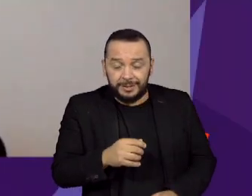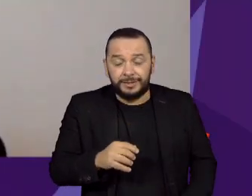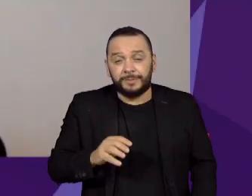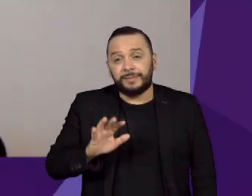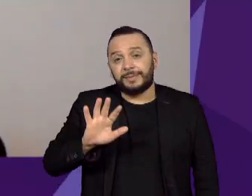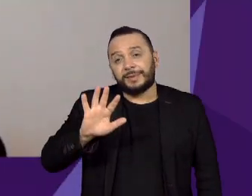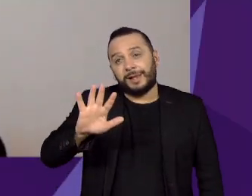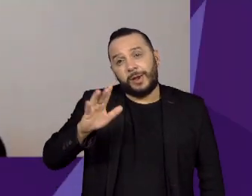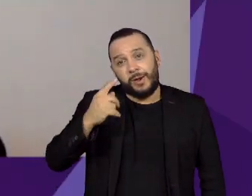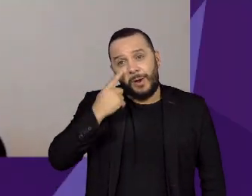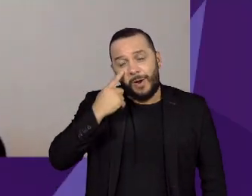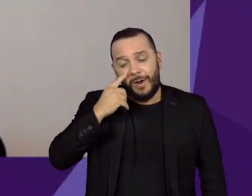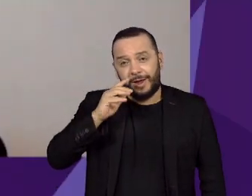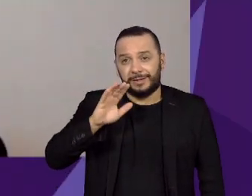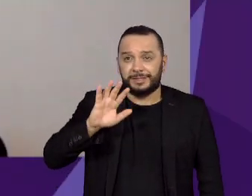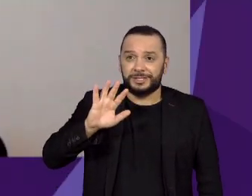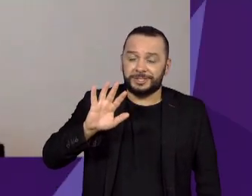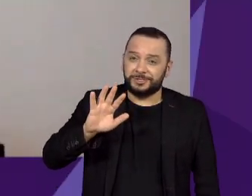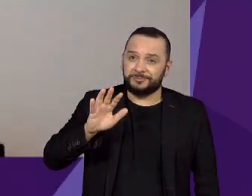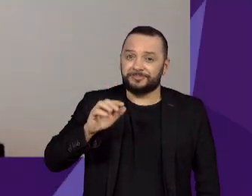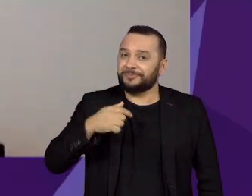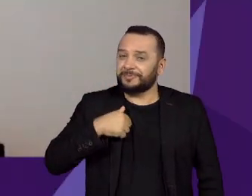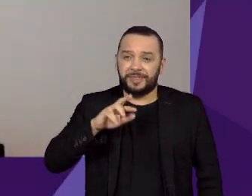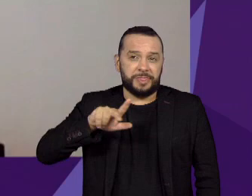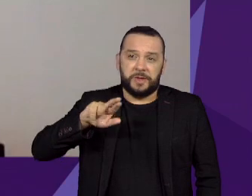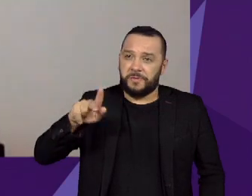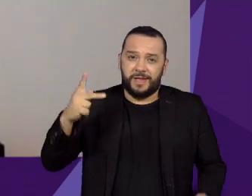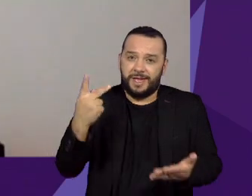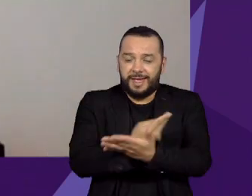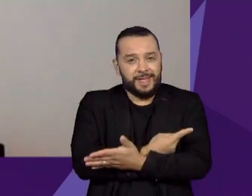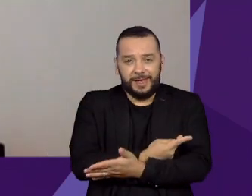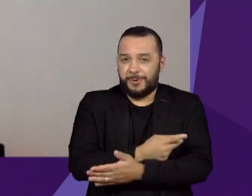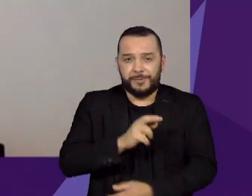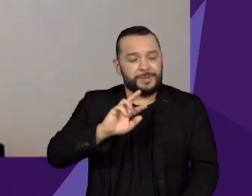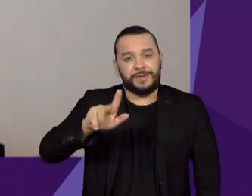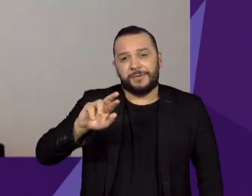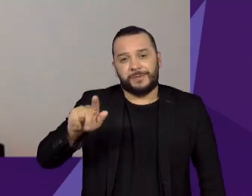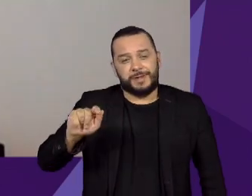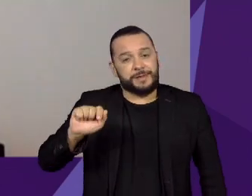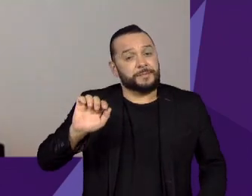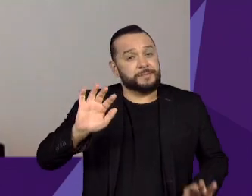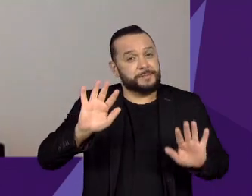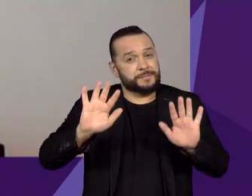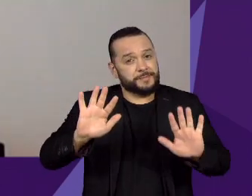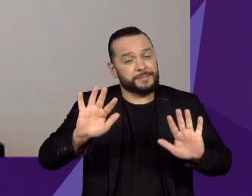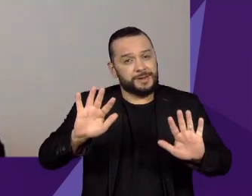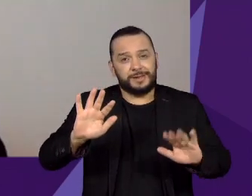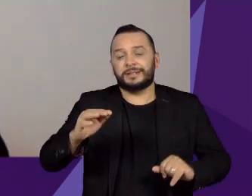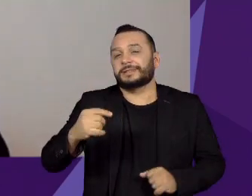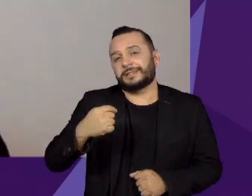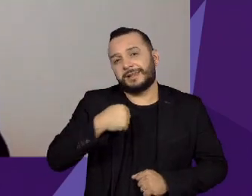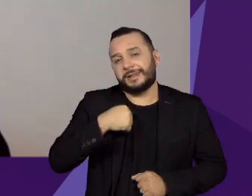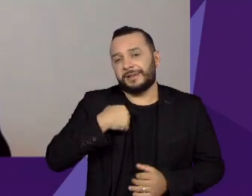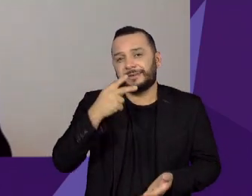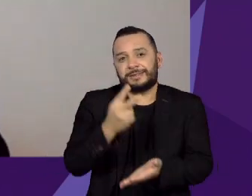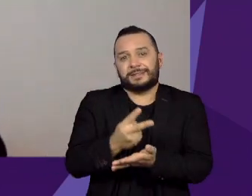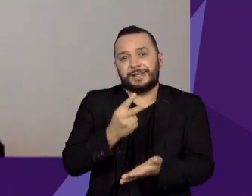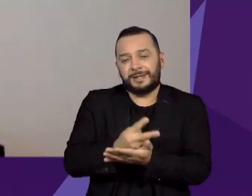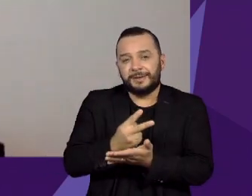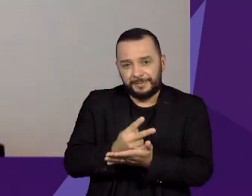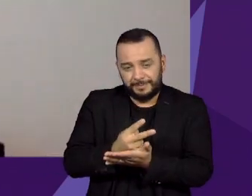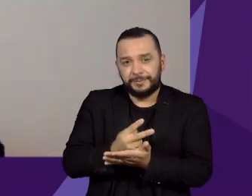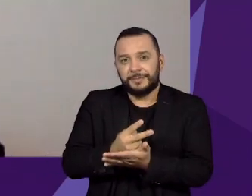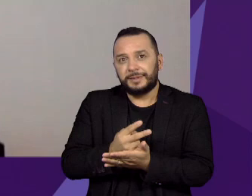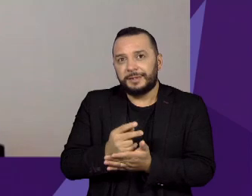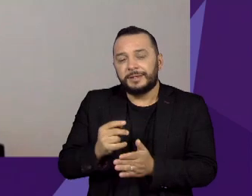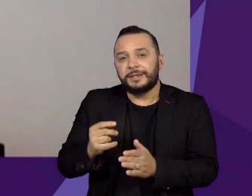Olha, não é erro, mas eu sempre dou para a pessoa uma oportunidade para